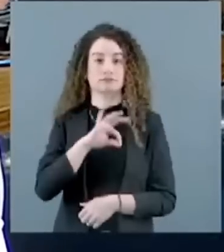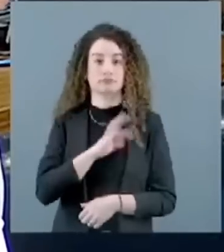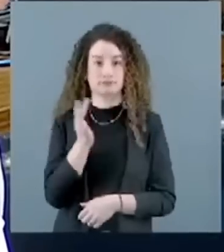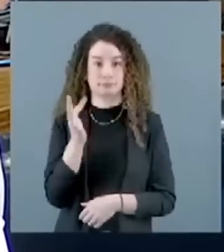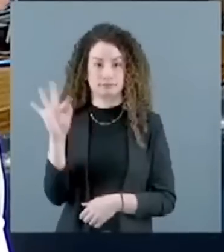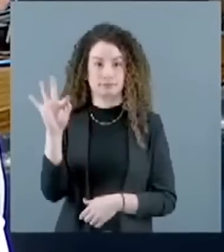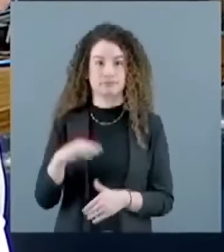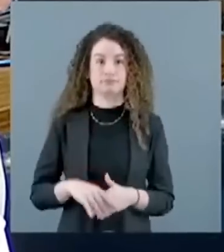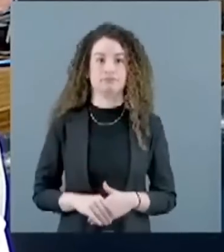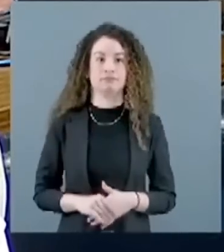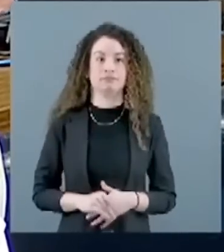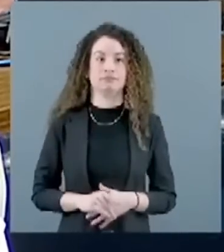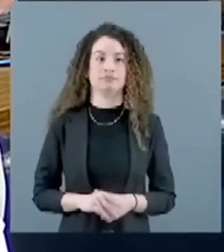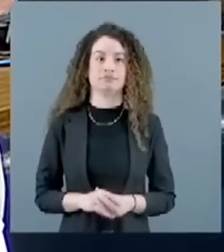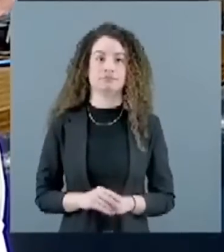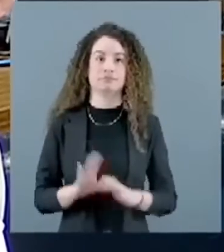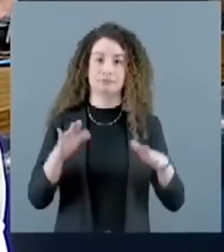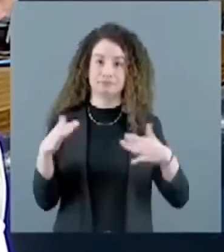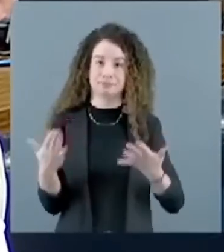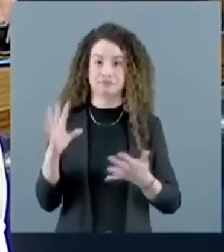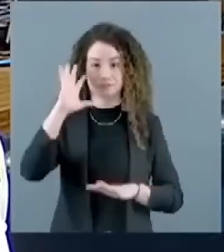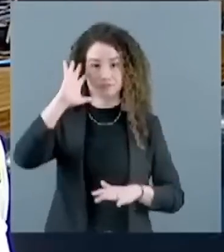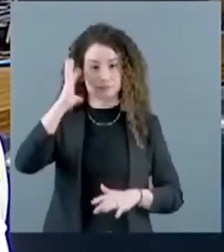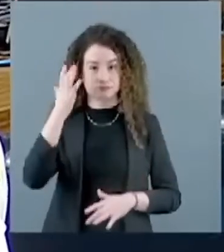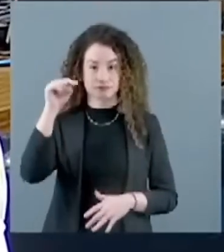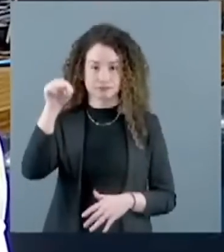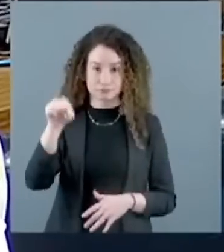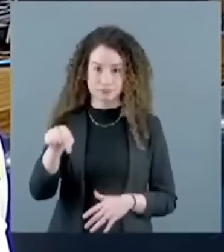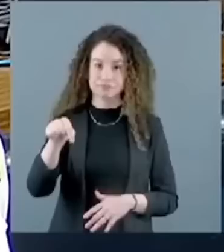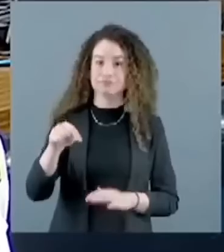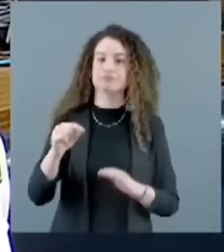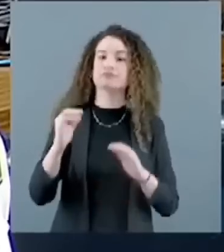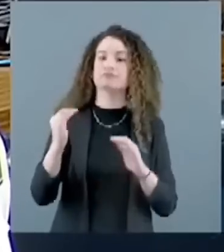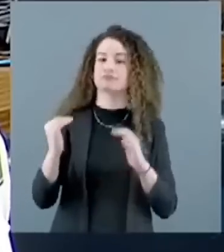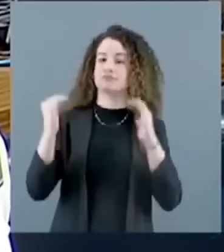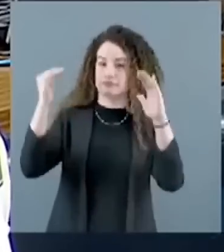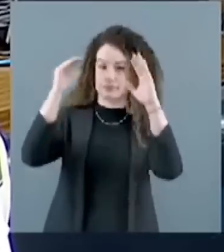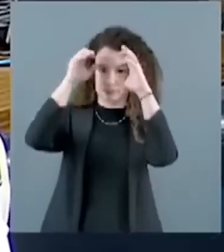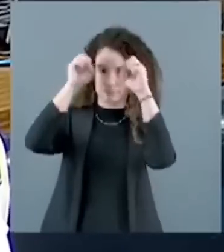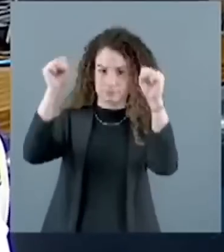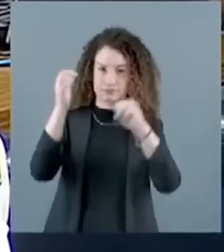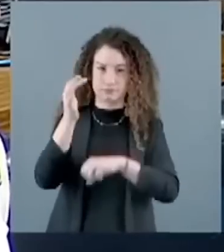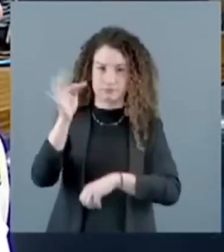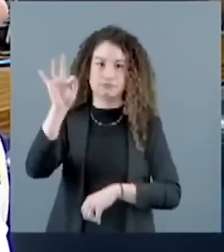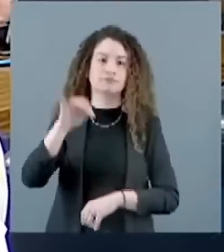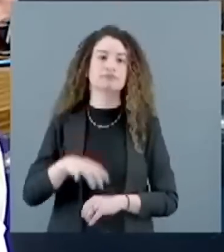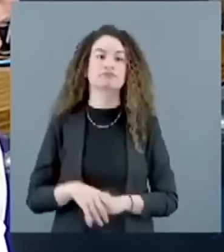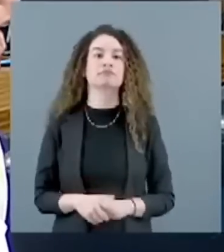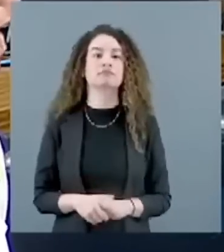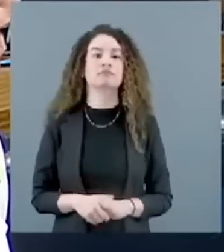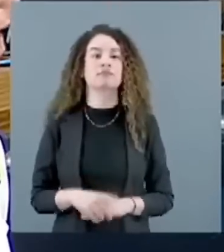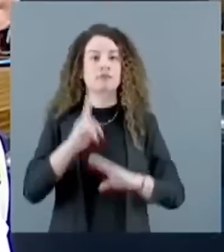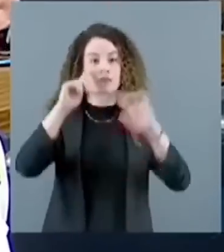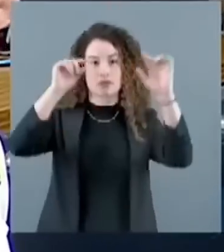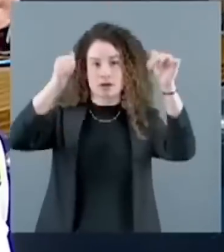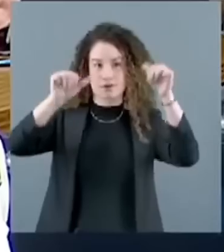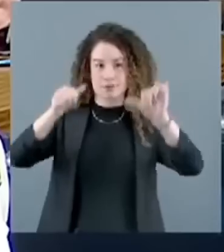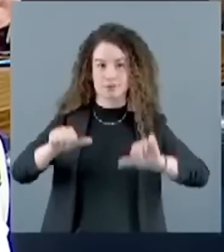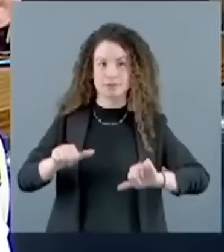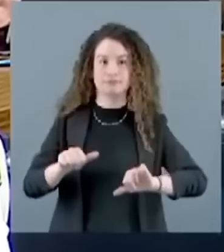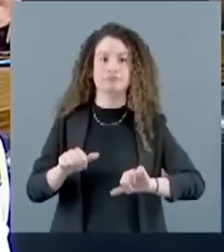bem, após essa decisão do Supremo Tribunal Federal, a análise